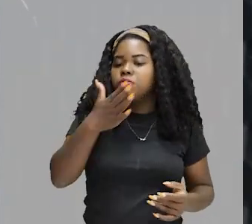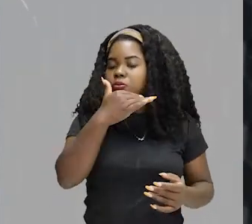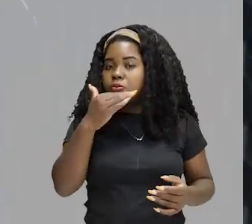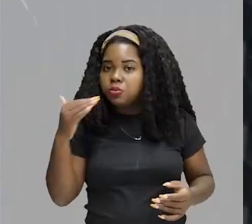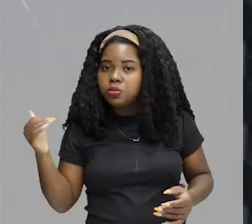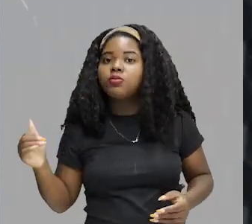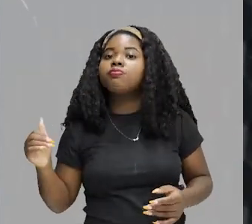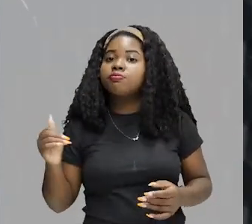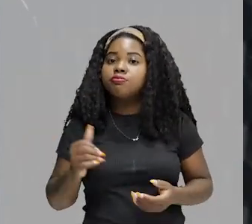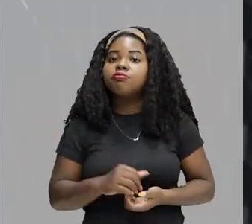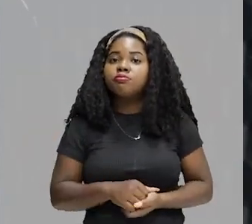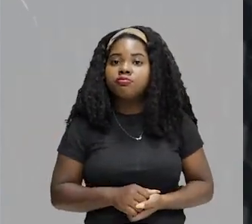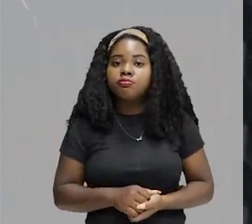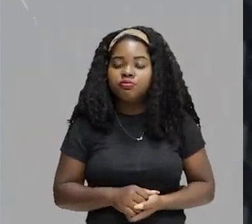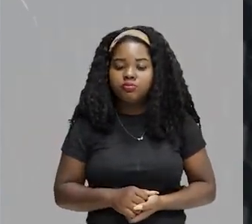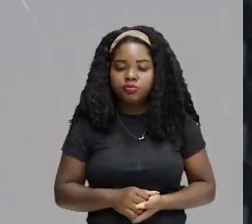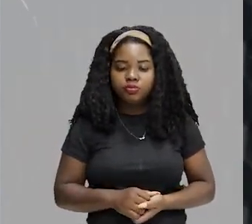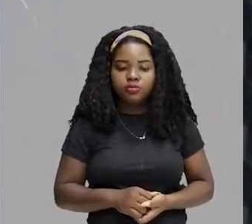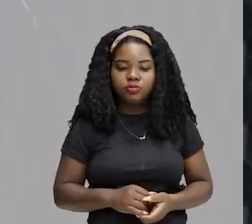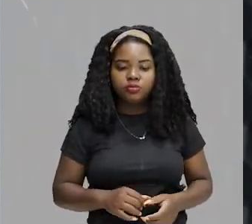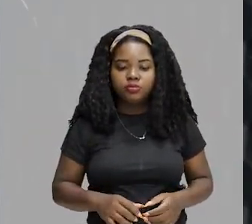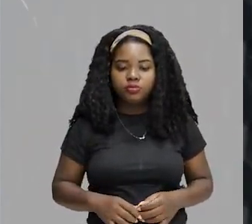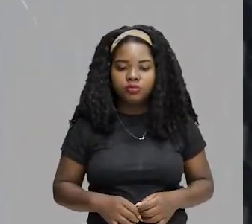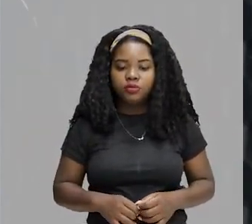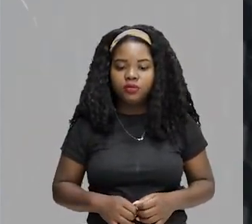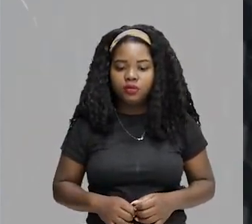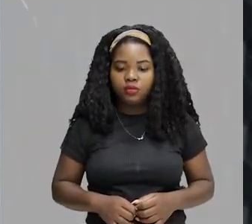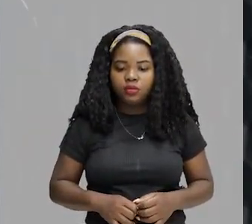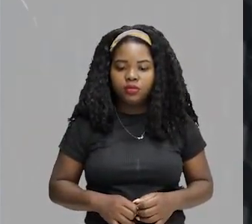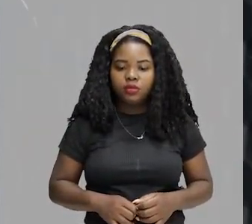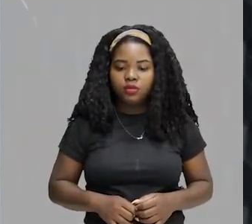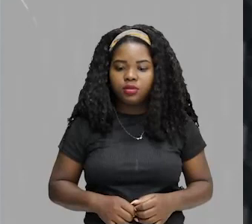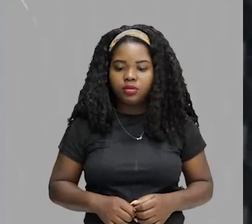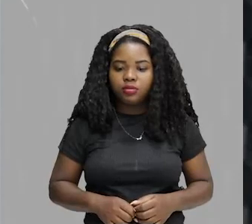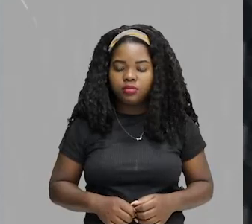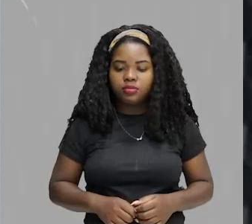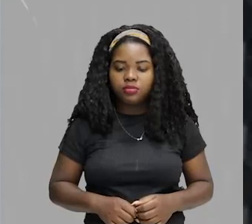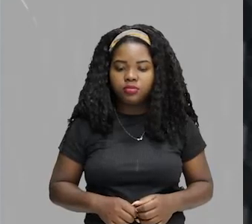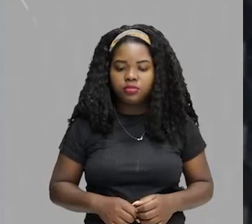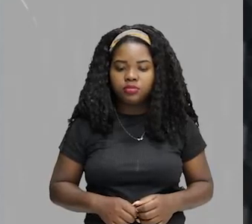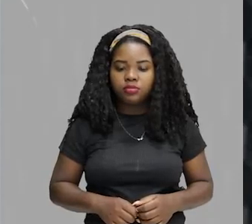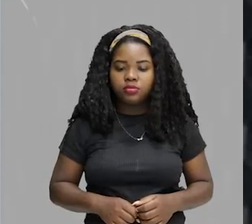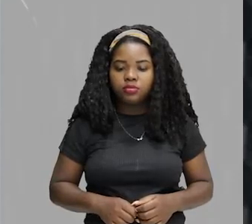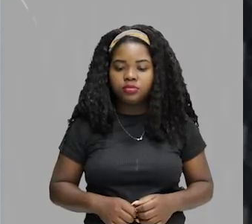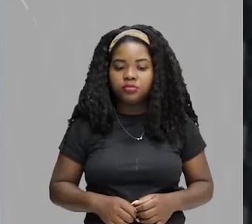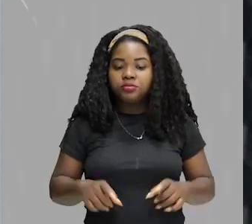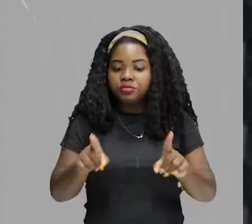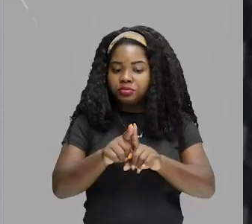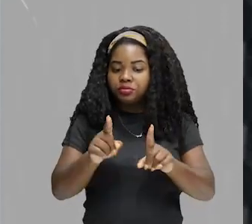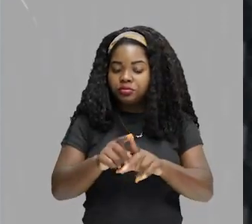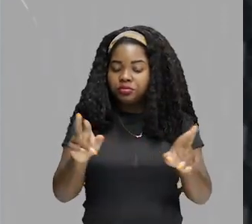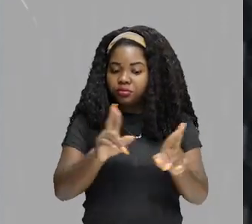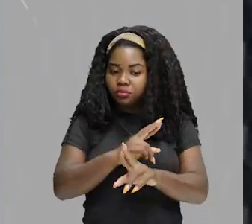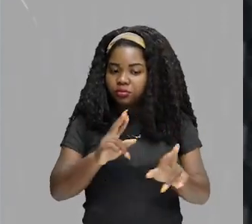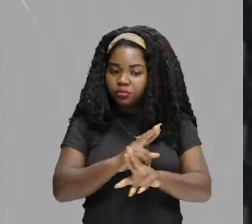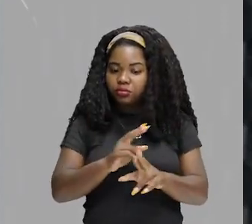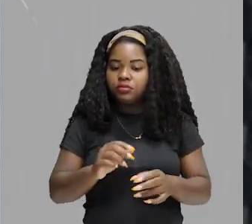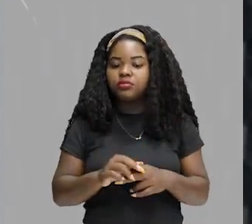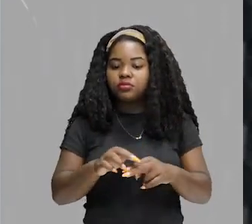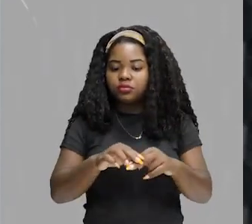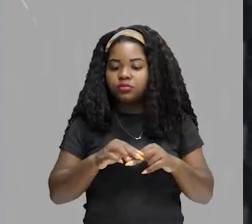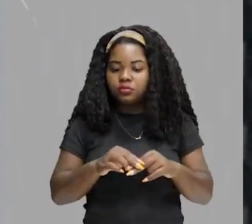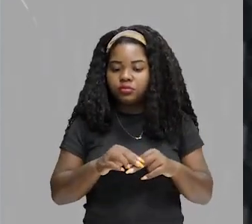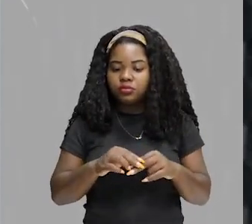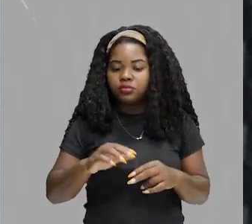Esse esporte ele vai ser emancipado. A ausência de títulos. Nós tivemos ainda aqui em relação ao handebol. O